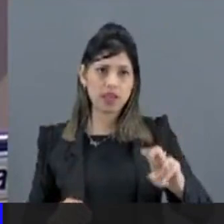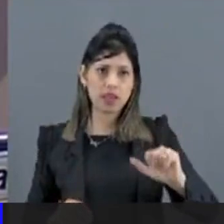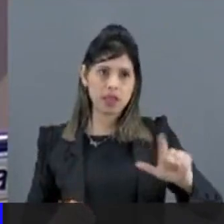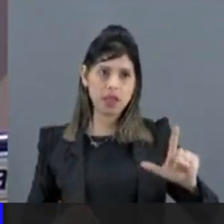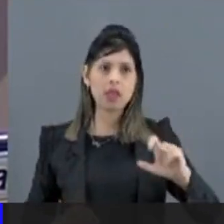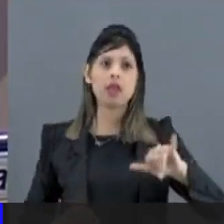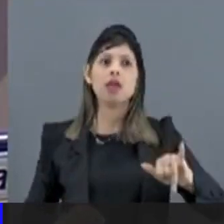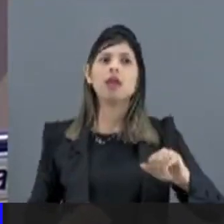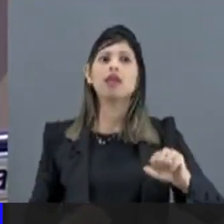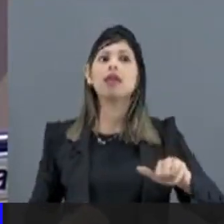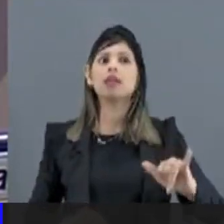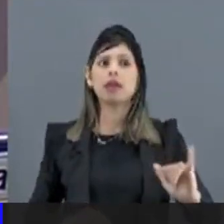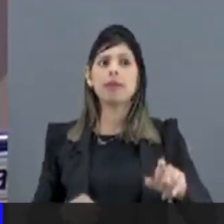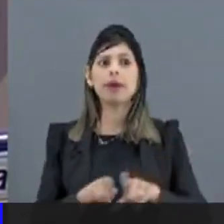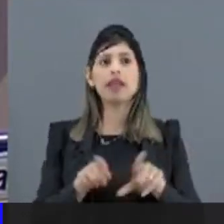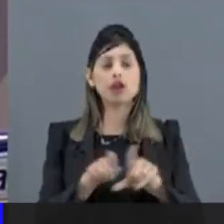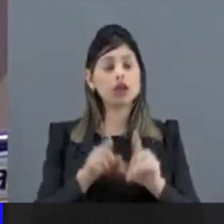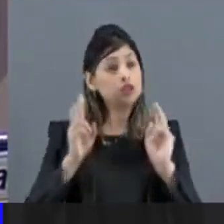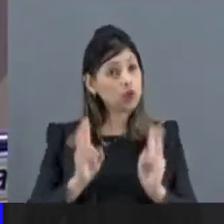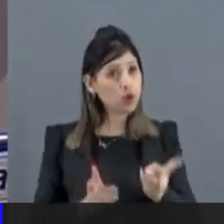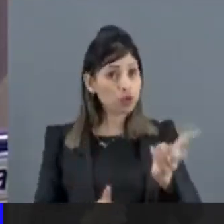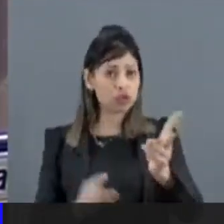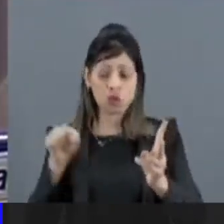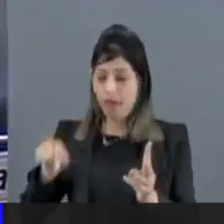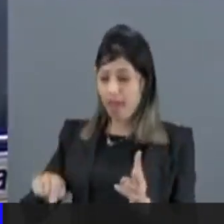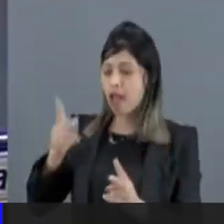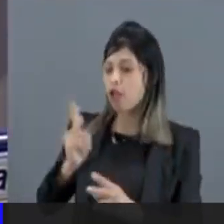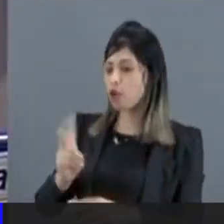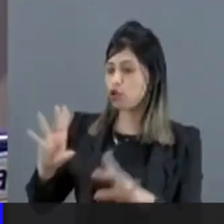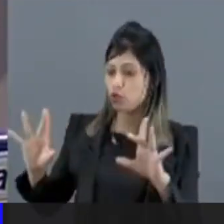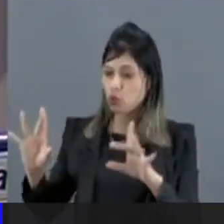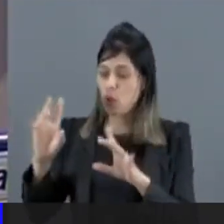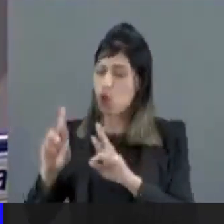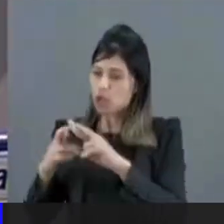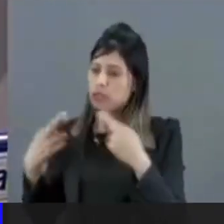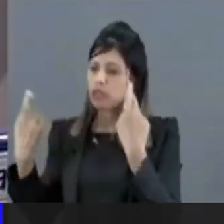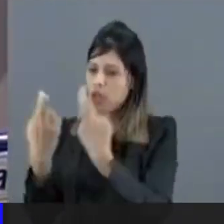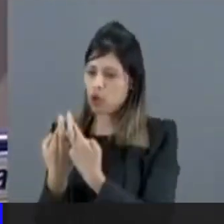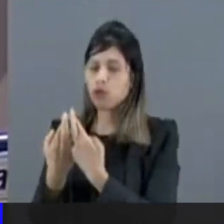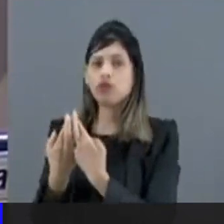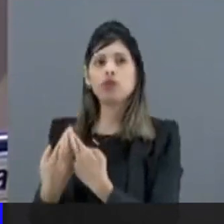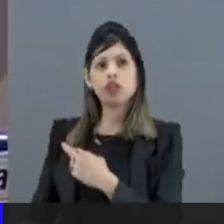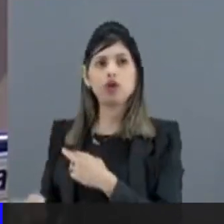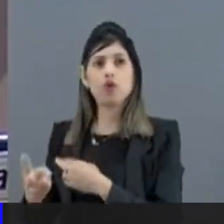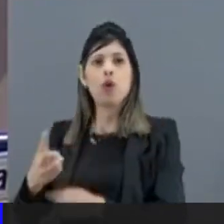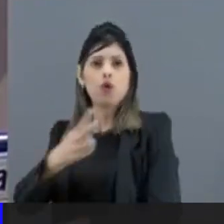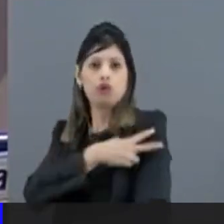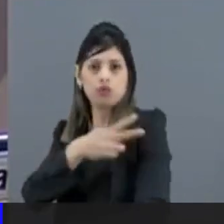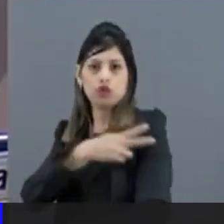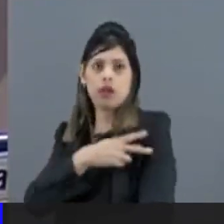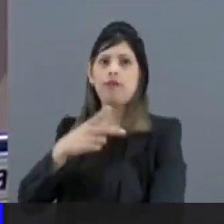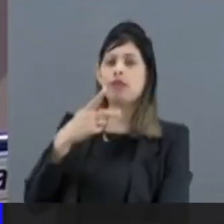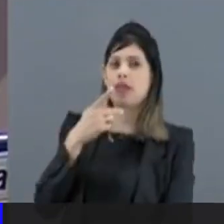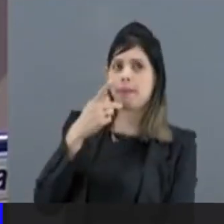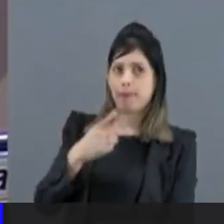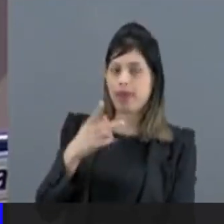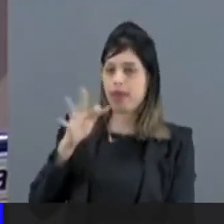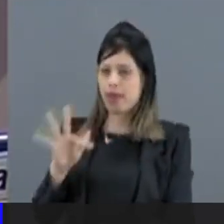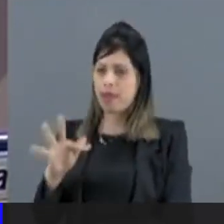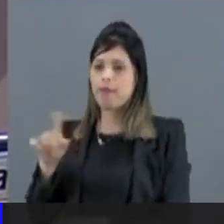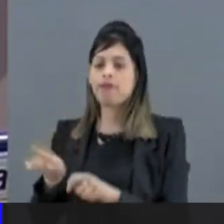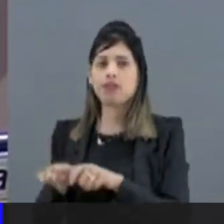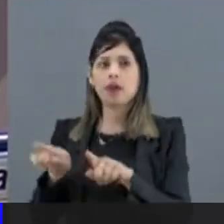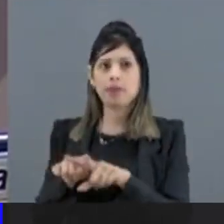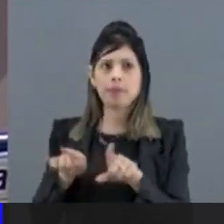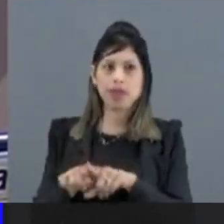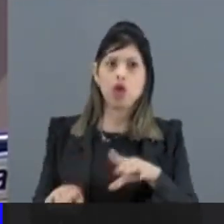eleições na mesma esteira Anderson Torres se reuniu com superintendentes da pf sendo um deles o delegado da polícia